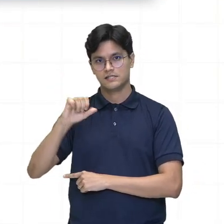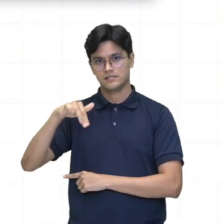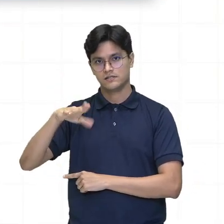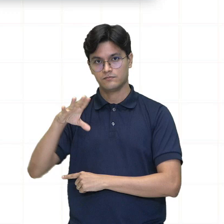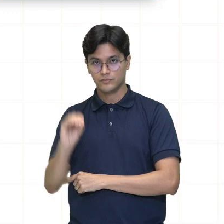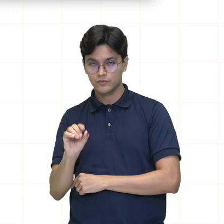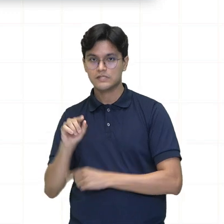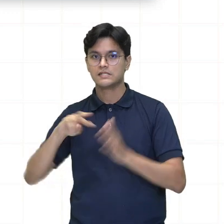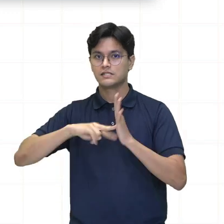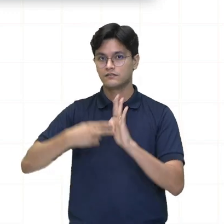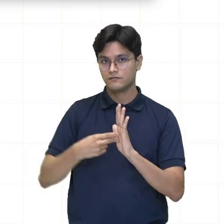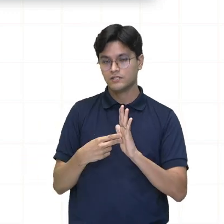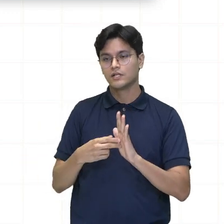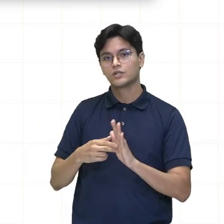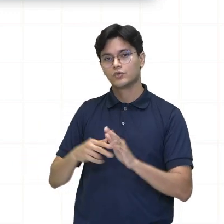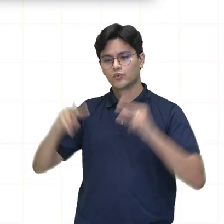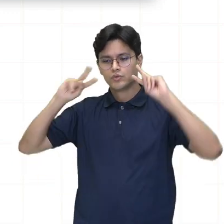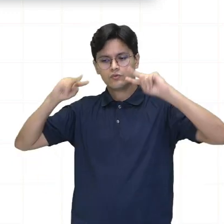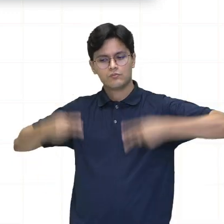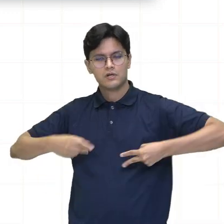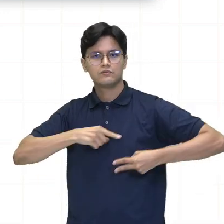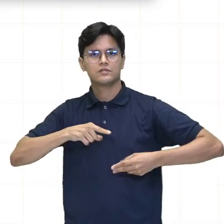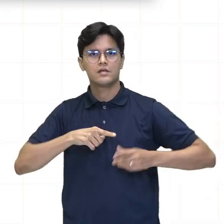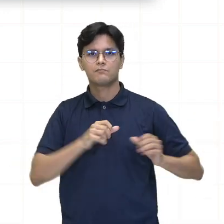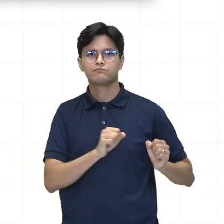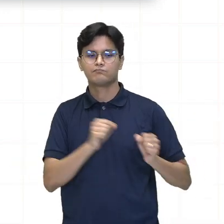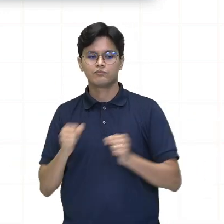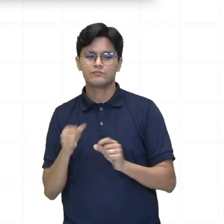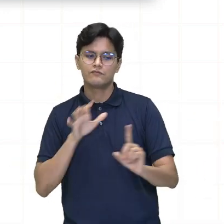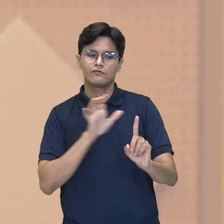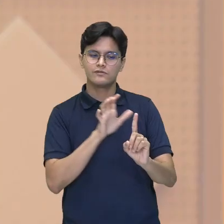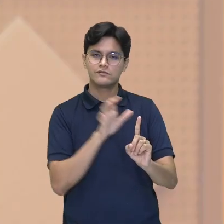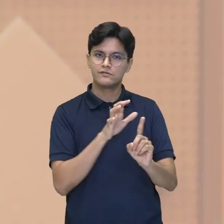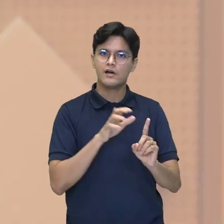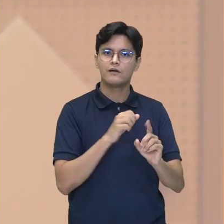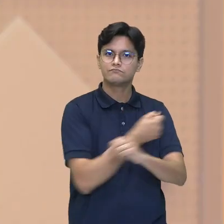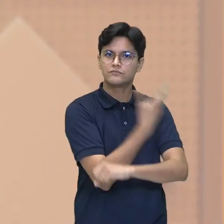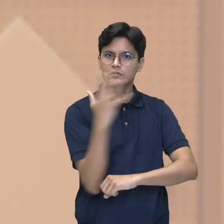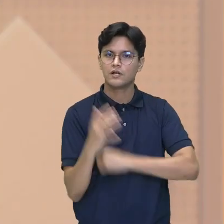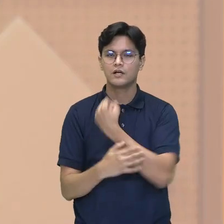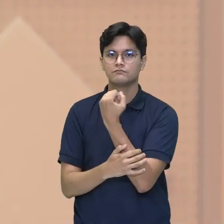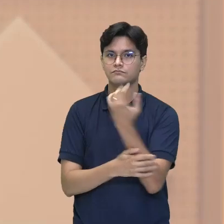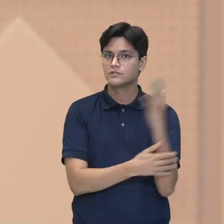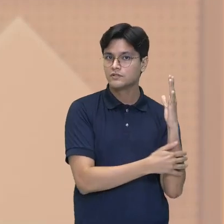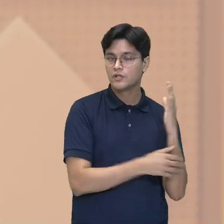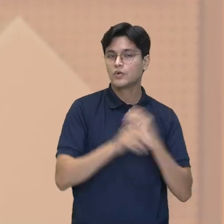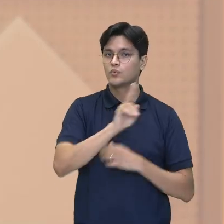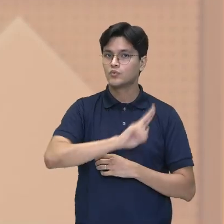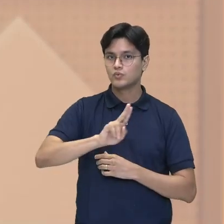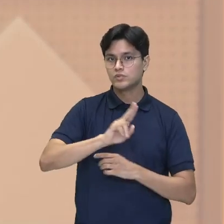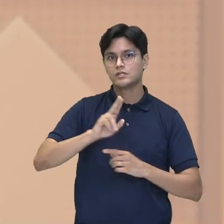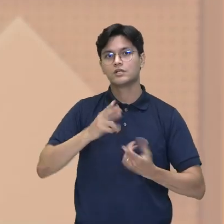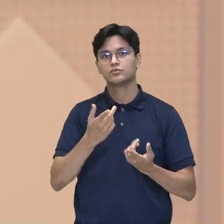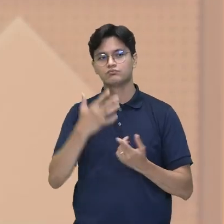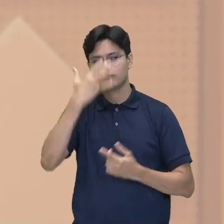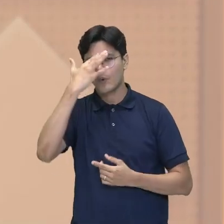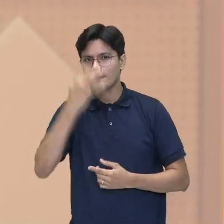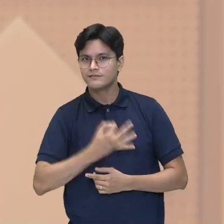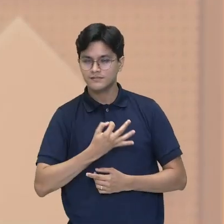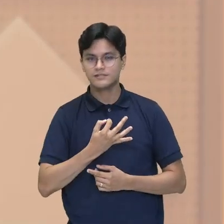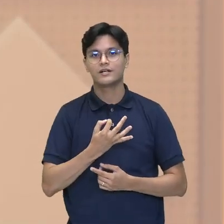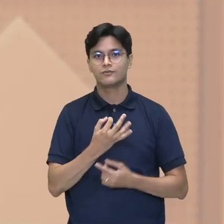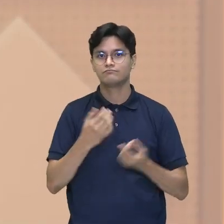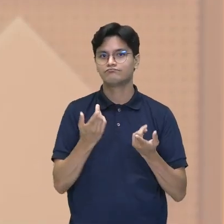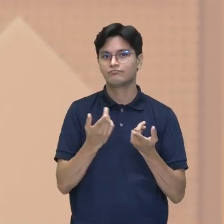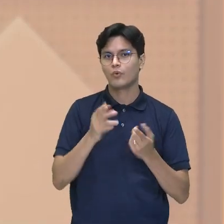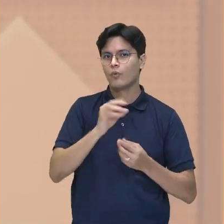natureza, podendo estudá-la e compreendê-la. Através de quê? Das indagações, das perguntas, dos questionamentos